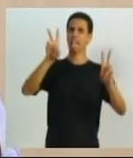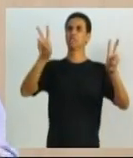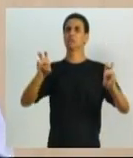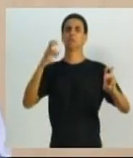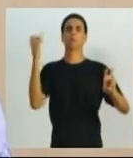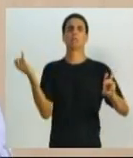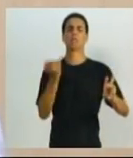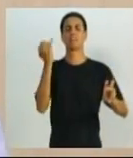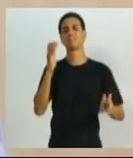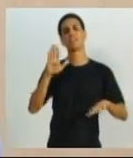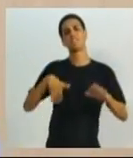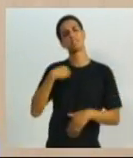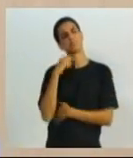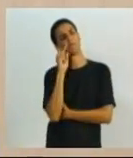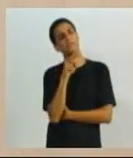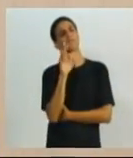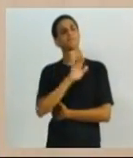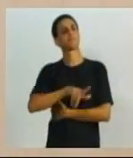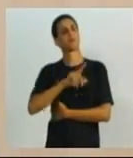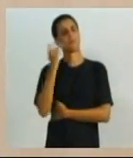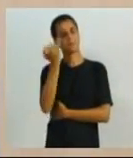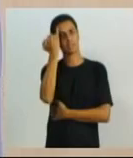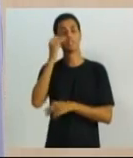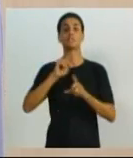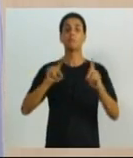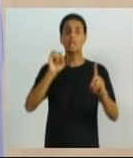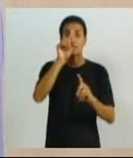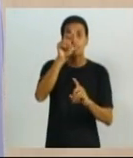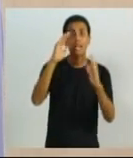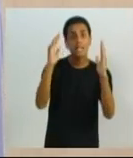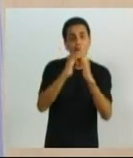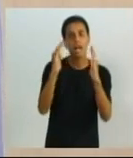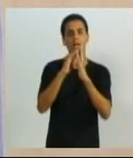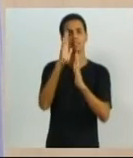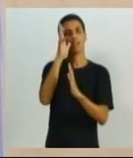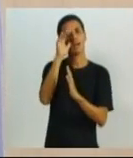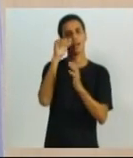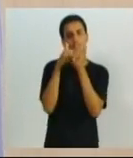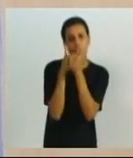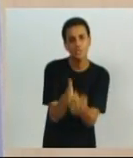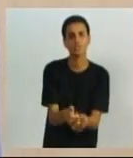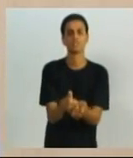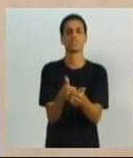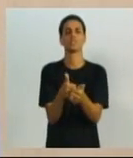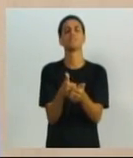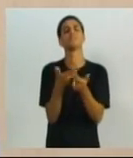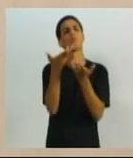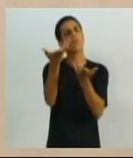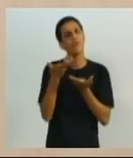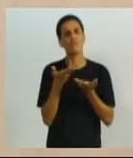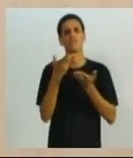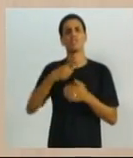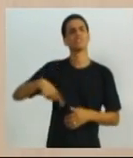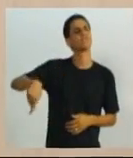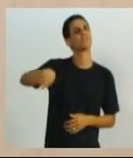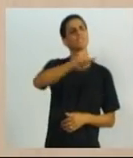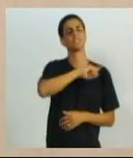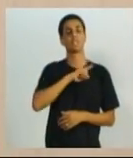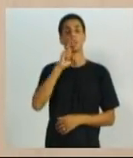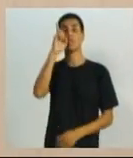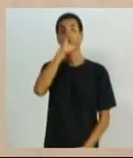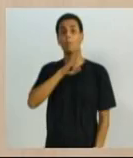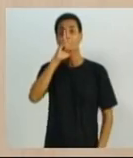Marcos? Mas quem nos acompanhou aqui, quem nos acompanhou em casa, e aí fica o convite para todos nós aqui.